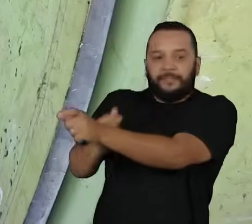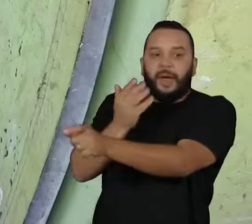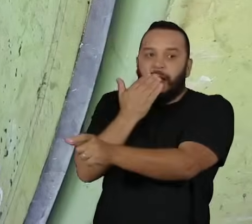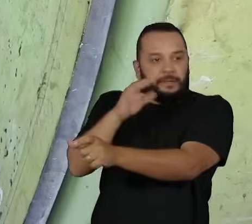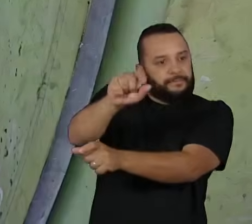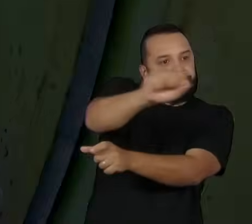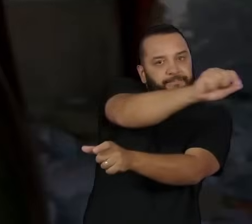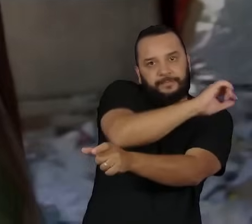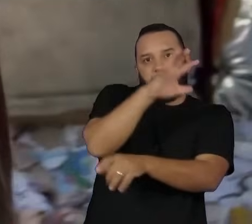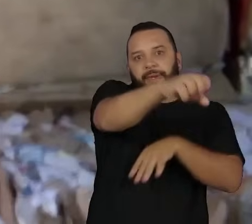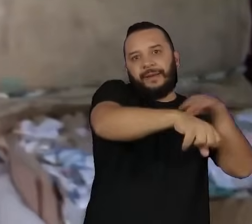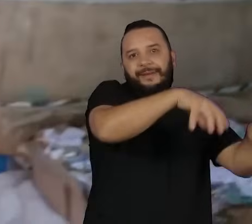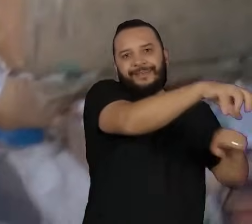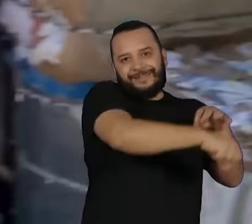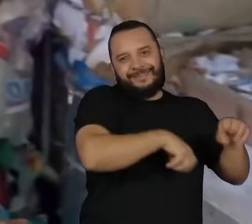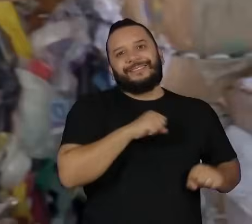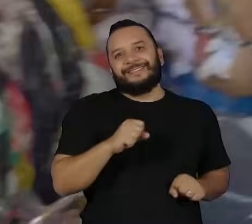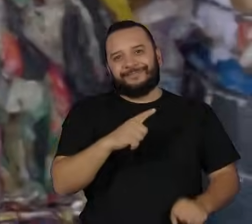e perecíveis.